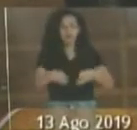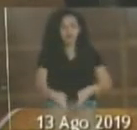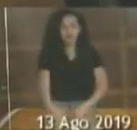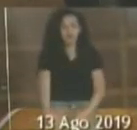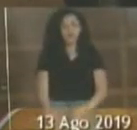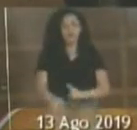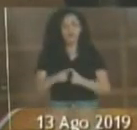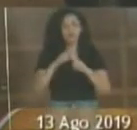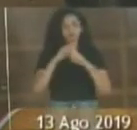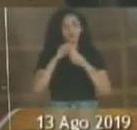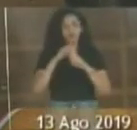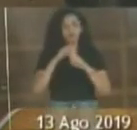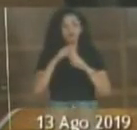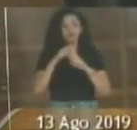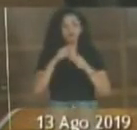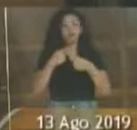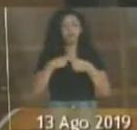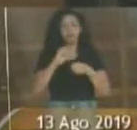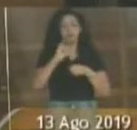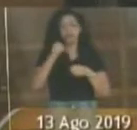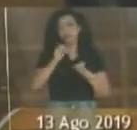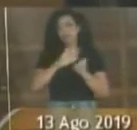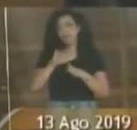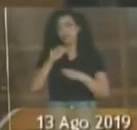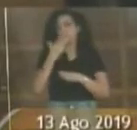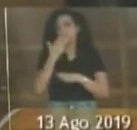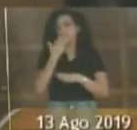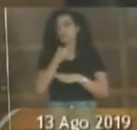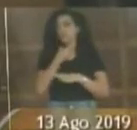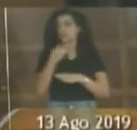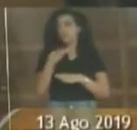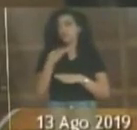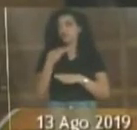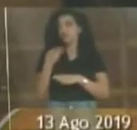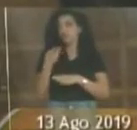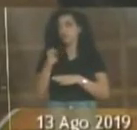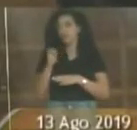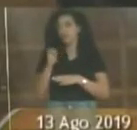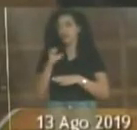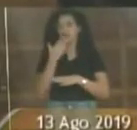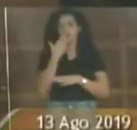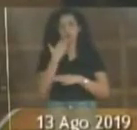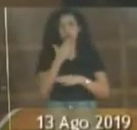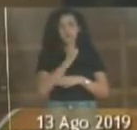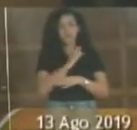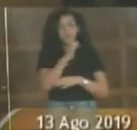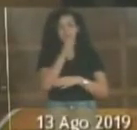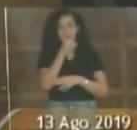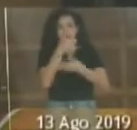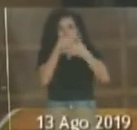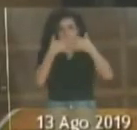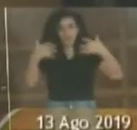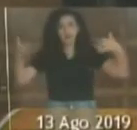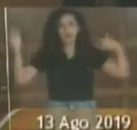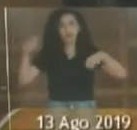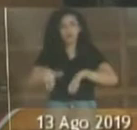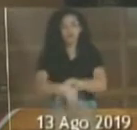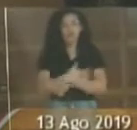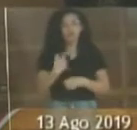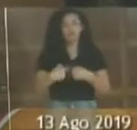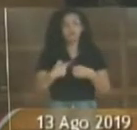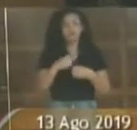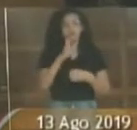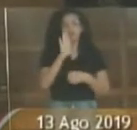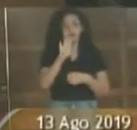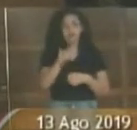Gregório Galindo, próxima à capela da Japuíba, bairro Japuíba. Indicação 2415, quando o prefeito a extensão da rede elétrica na rua Jasmim, morada do Bracuí, bairro